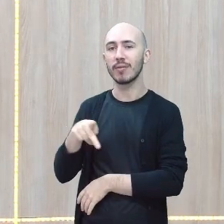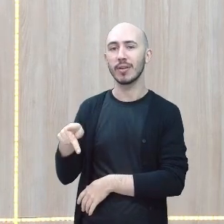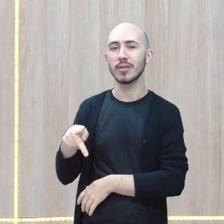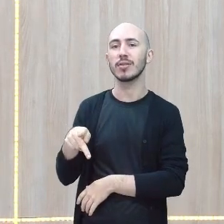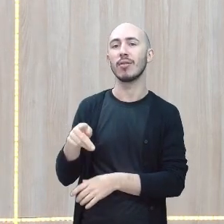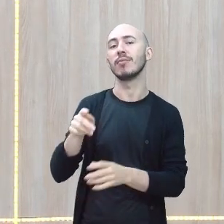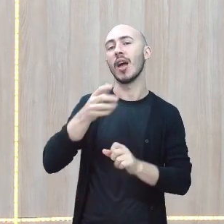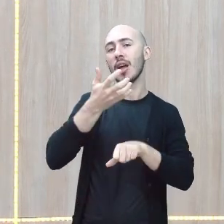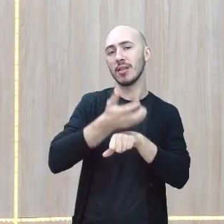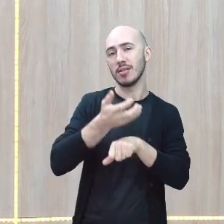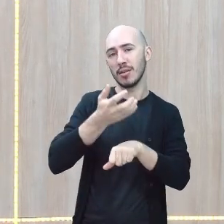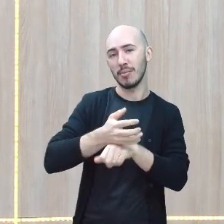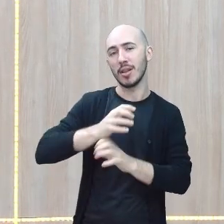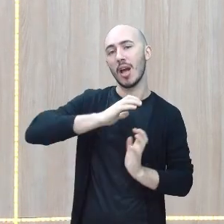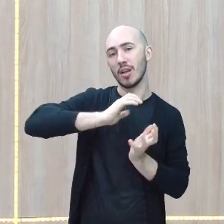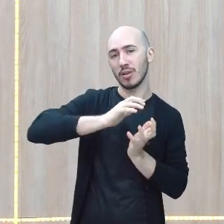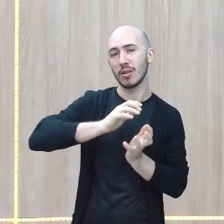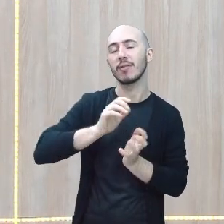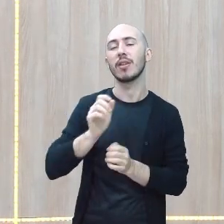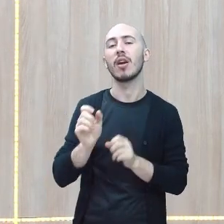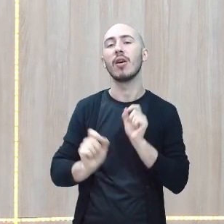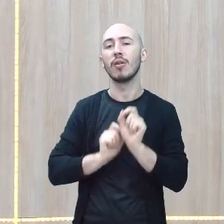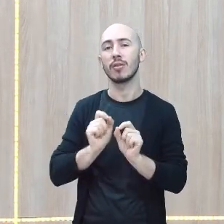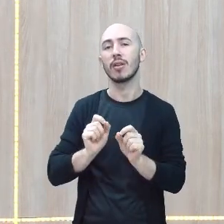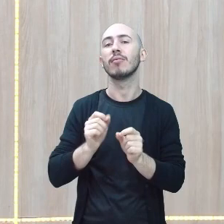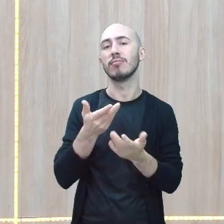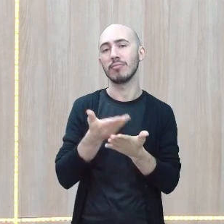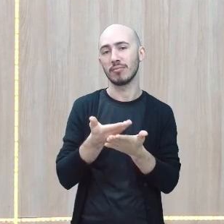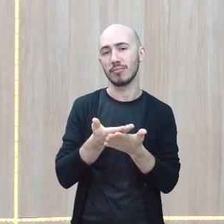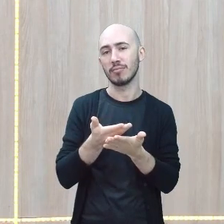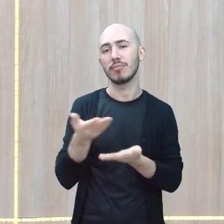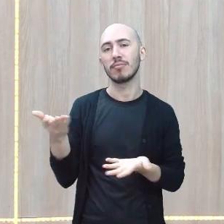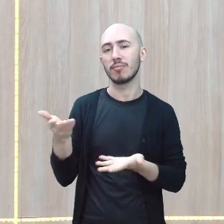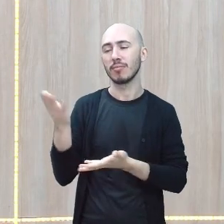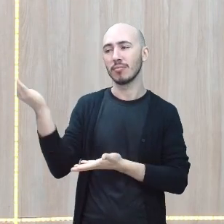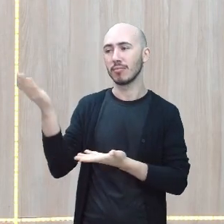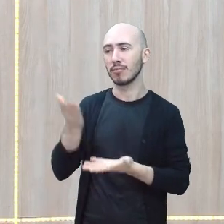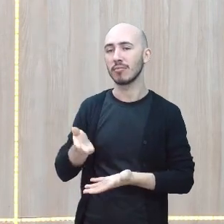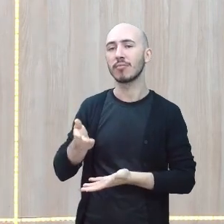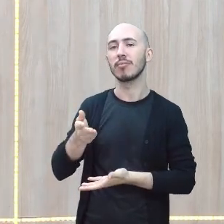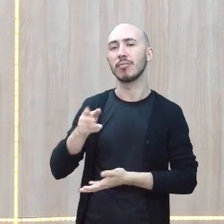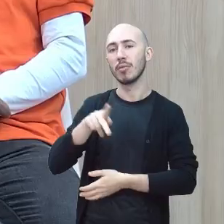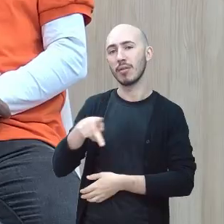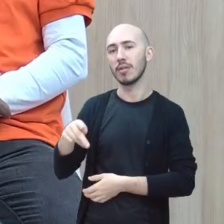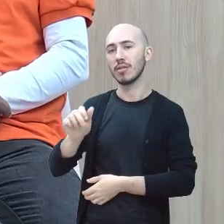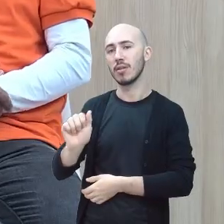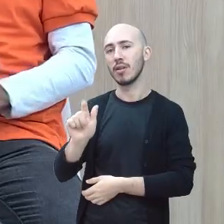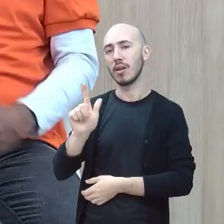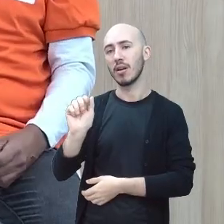Geografia, também daqui da Escola Municipal para Aulas Digitais, o professor Alami. Alami, faz teu nome aí.